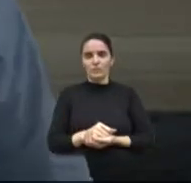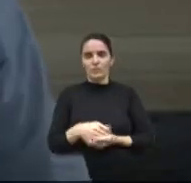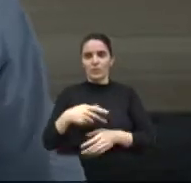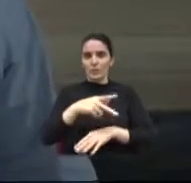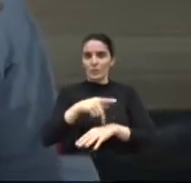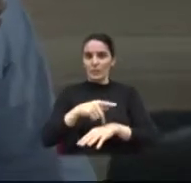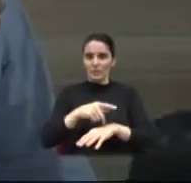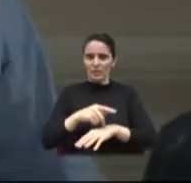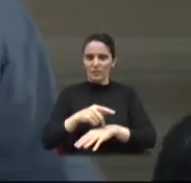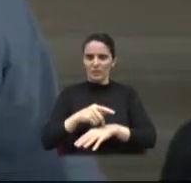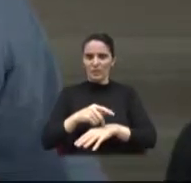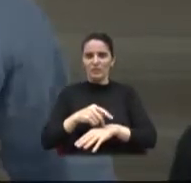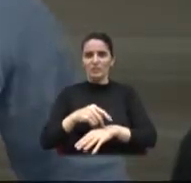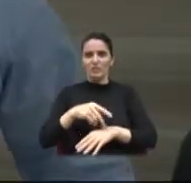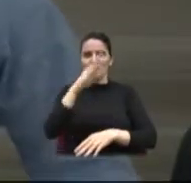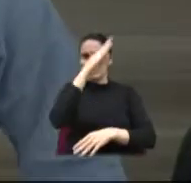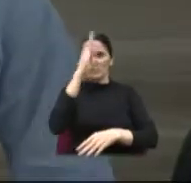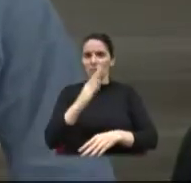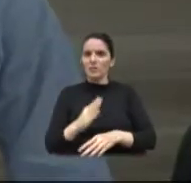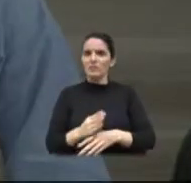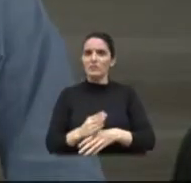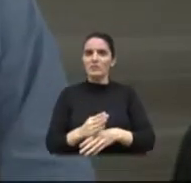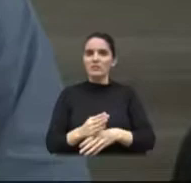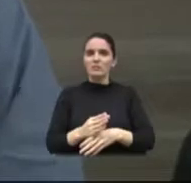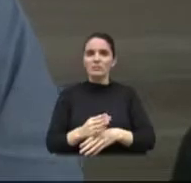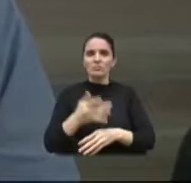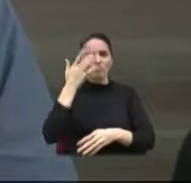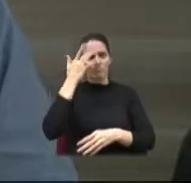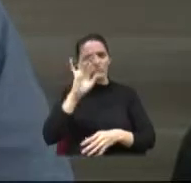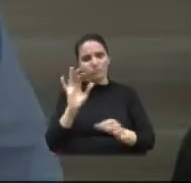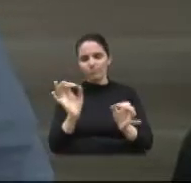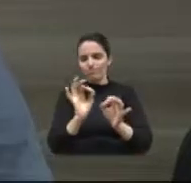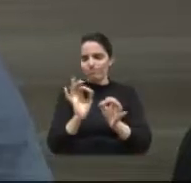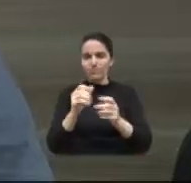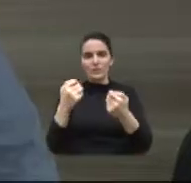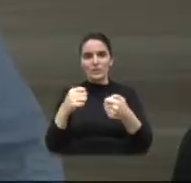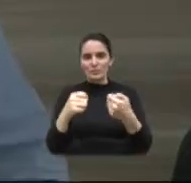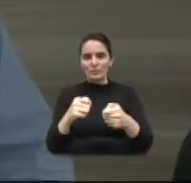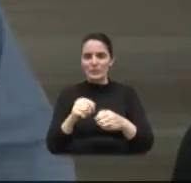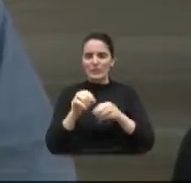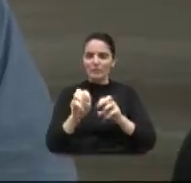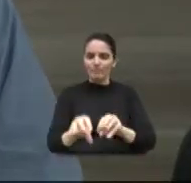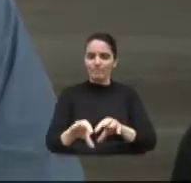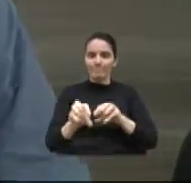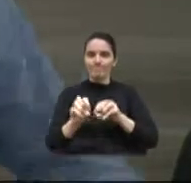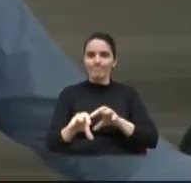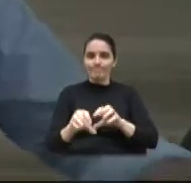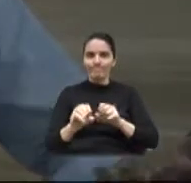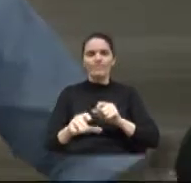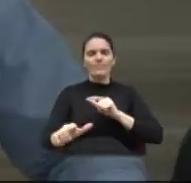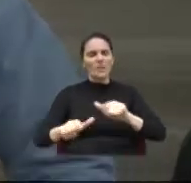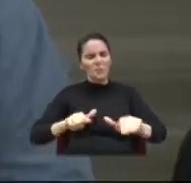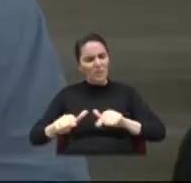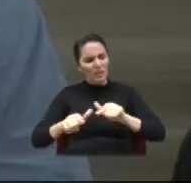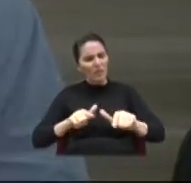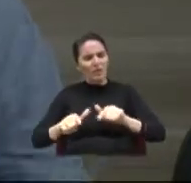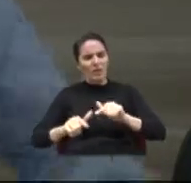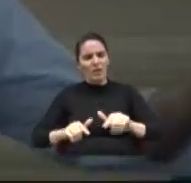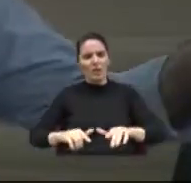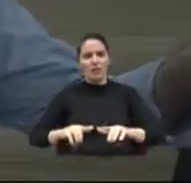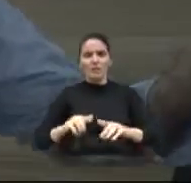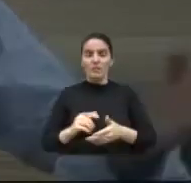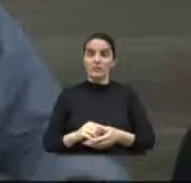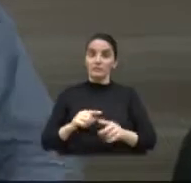muito atrasado ainda para discutir. É um país que precisa de muita educação, de muito trabalho de base,